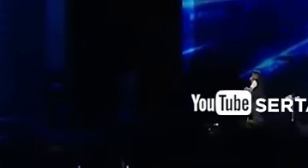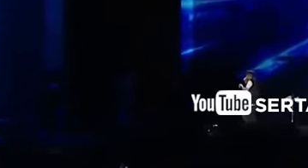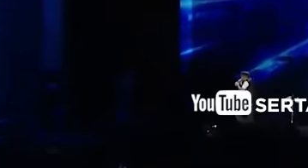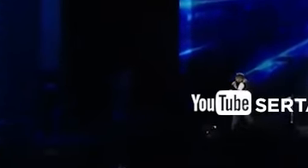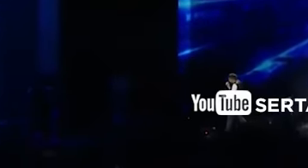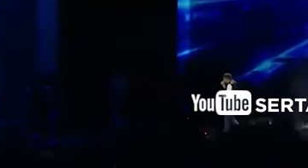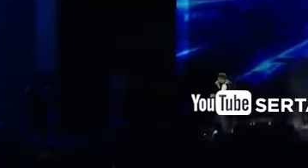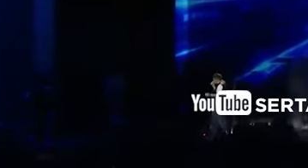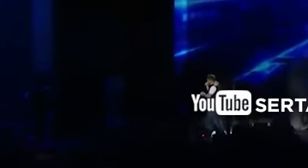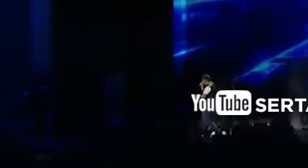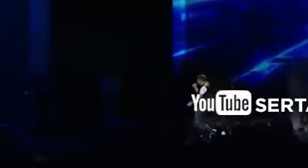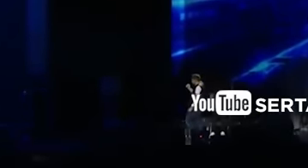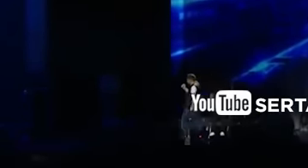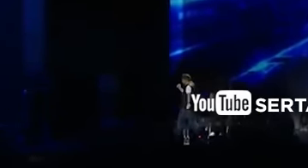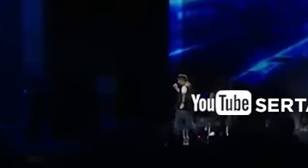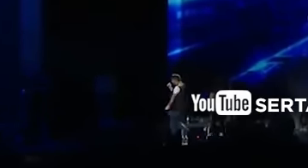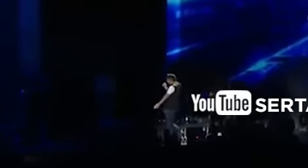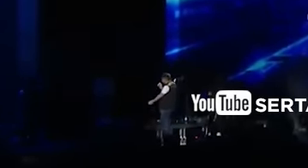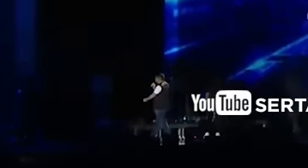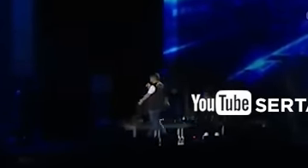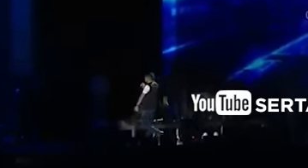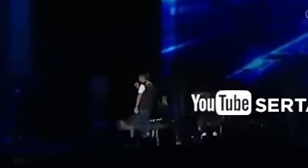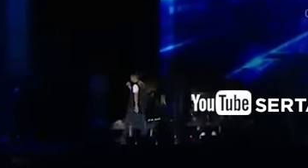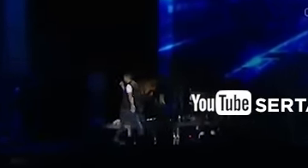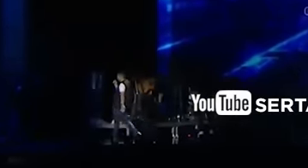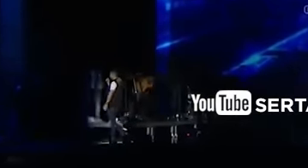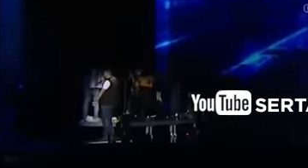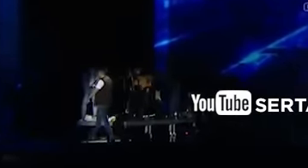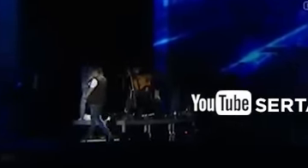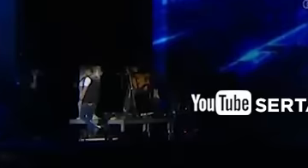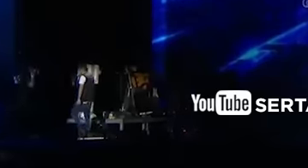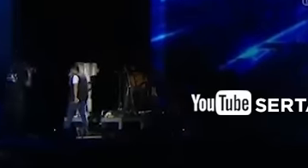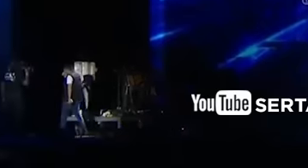Se eu ver mais um vídeo seu,